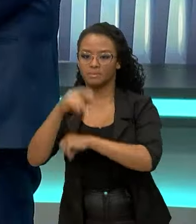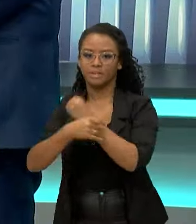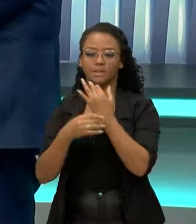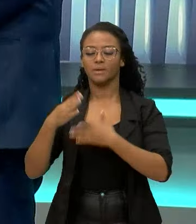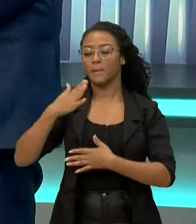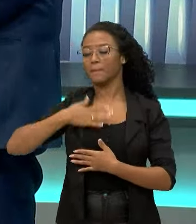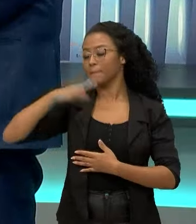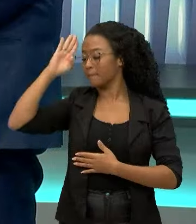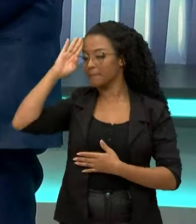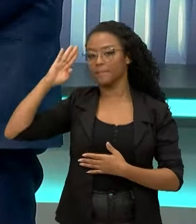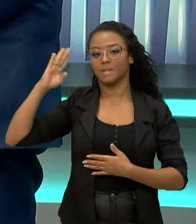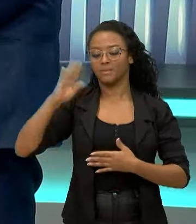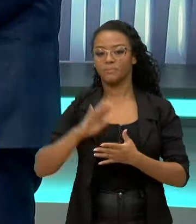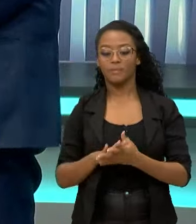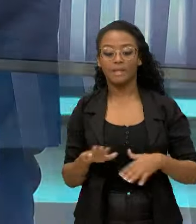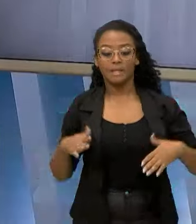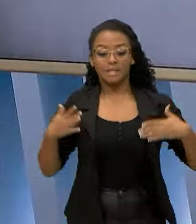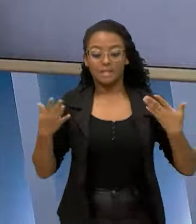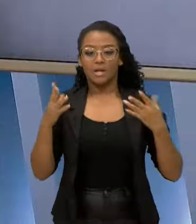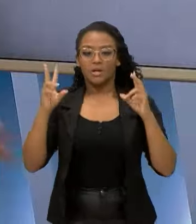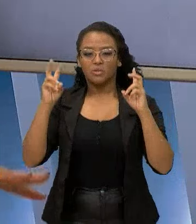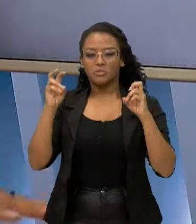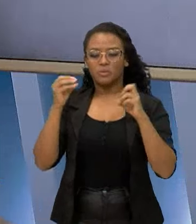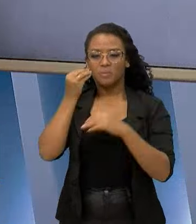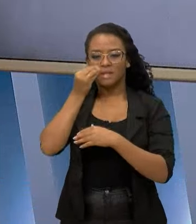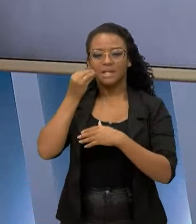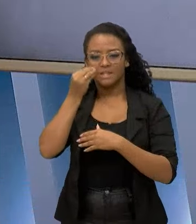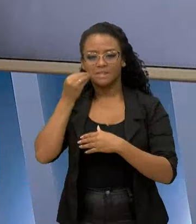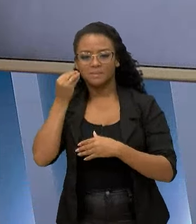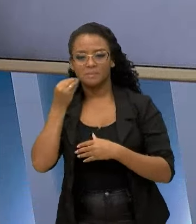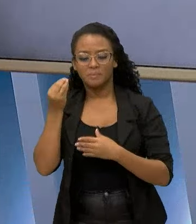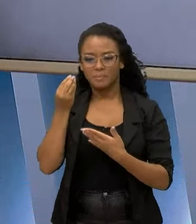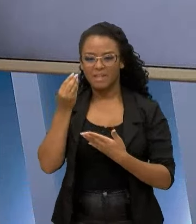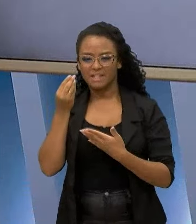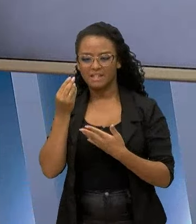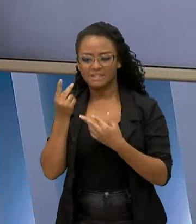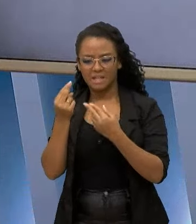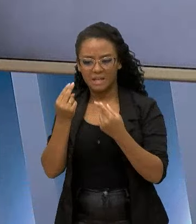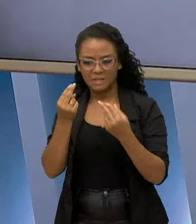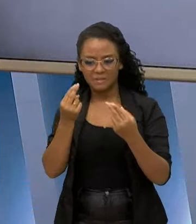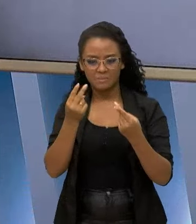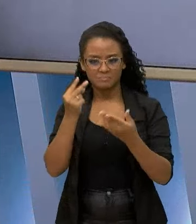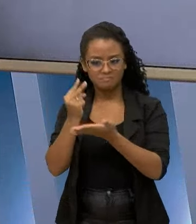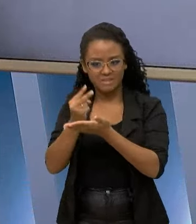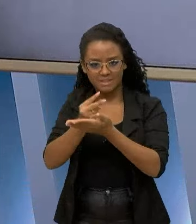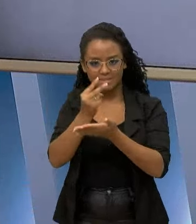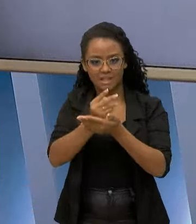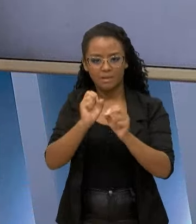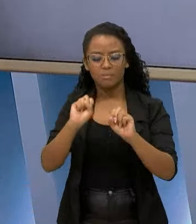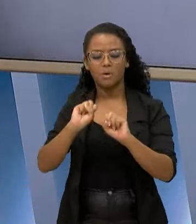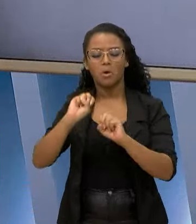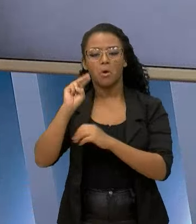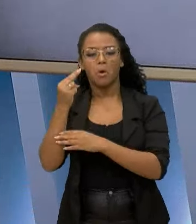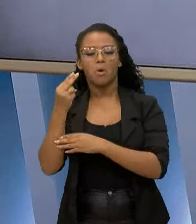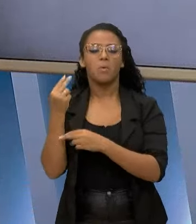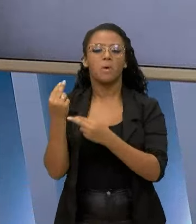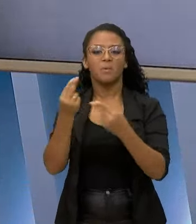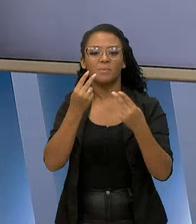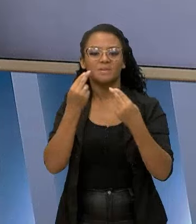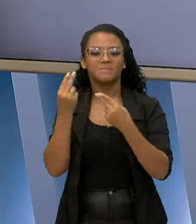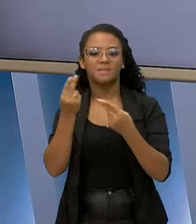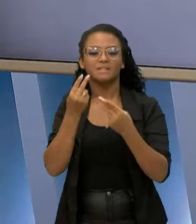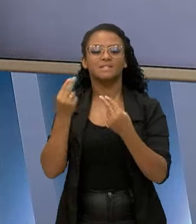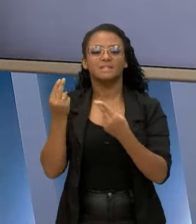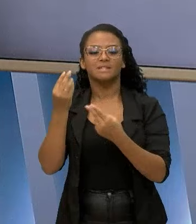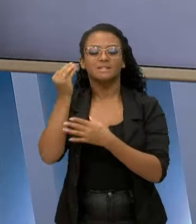falando? É uma experiência atrasada, mais do mesmo, ou é uma experiência vivida? Eu tenho muito orgulho de vir da